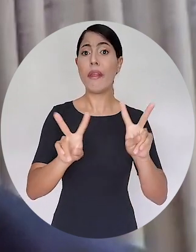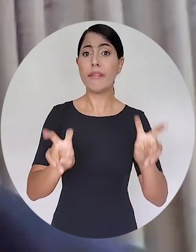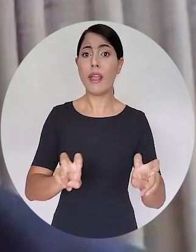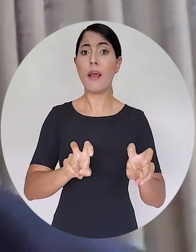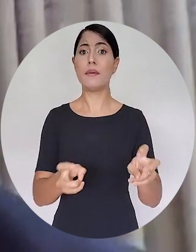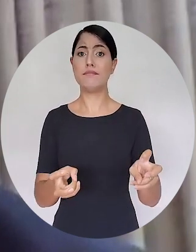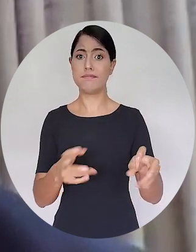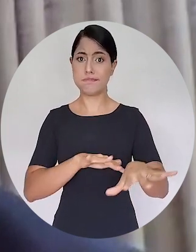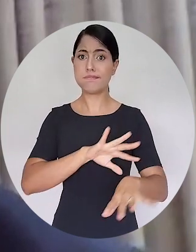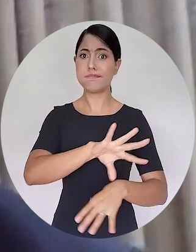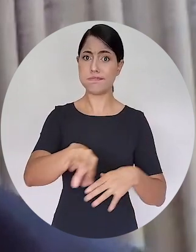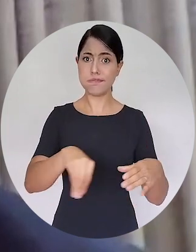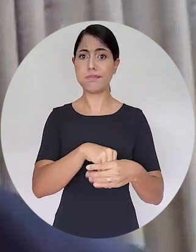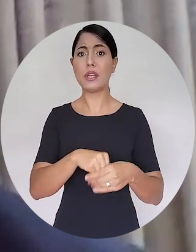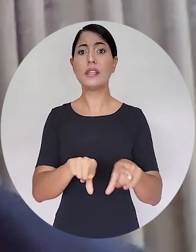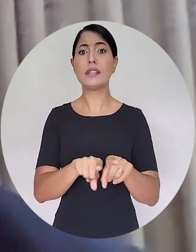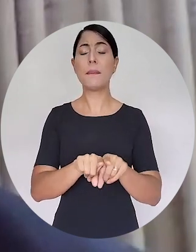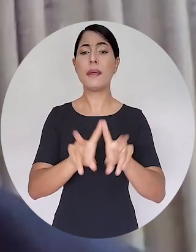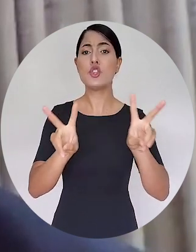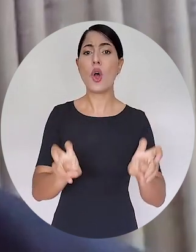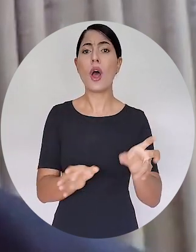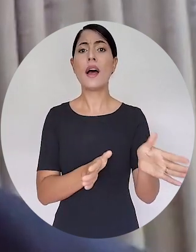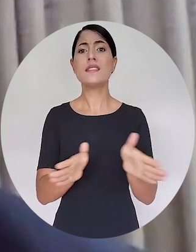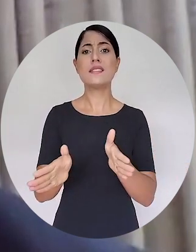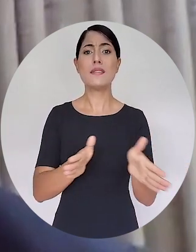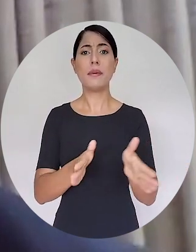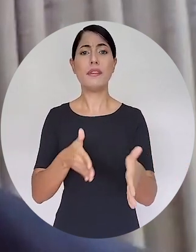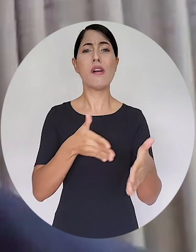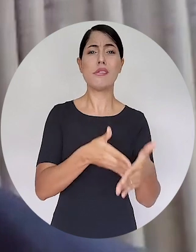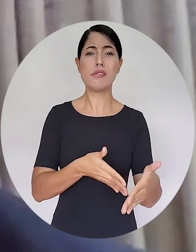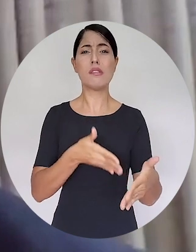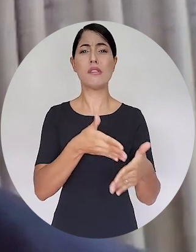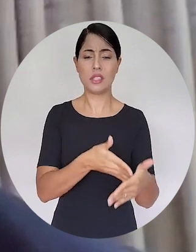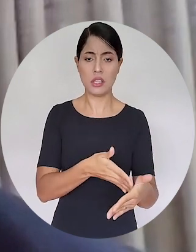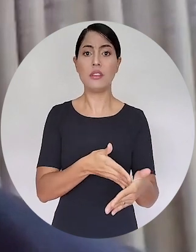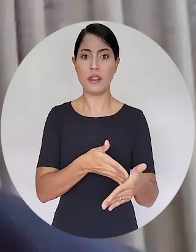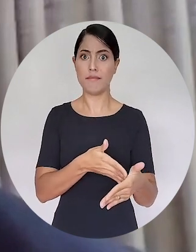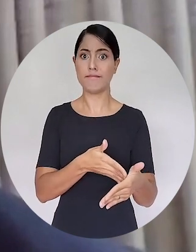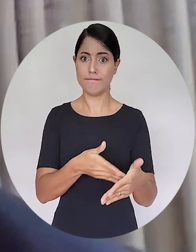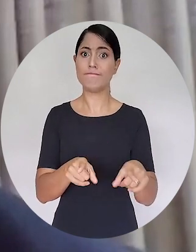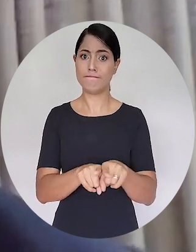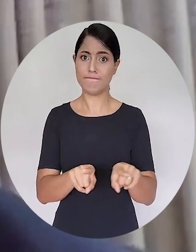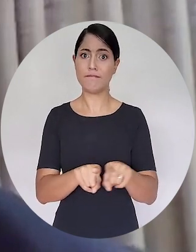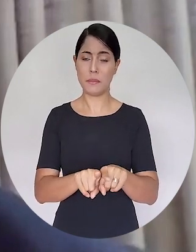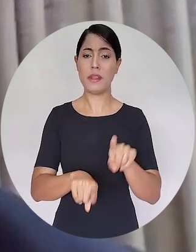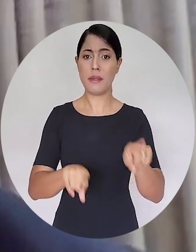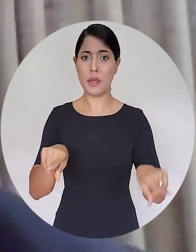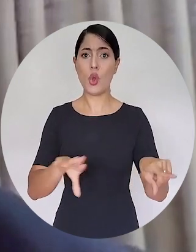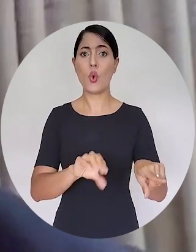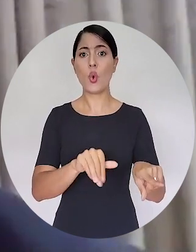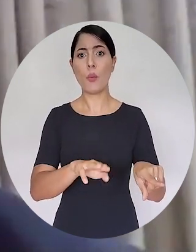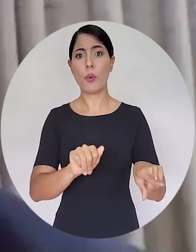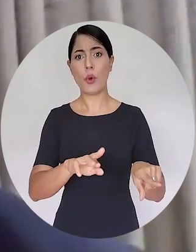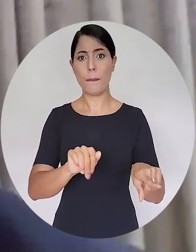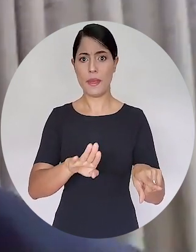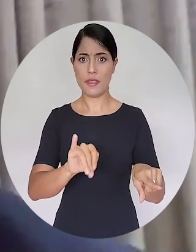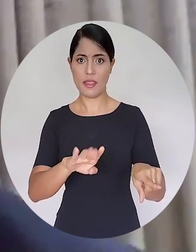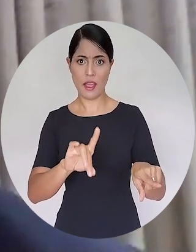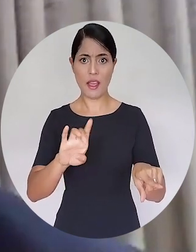da inclusão, da falta de acessibilidade e da comorbidade em muitos dos casos. Por isso,